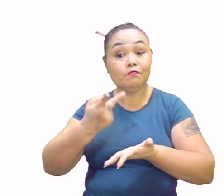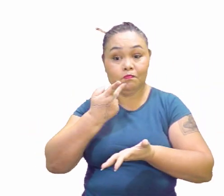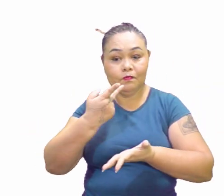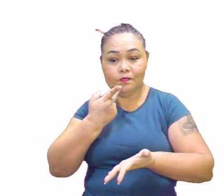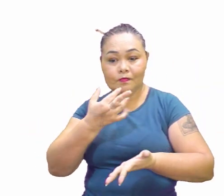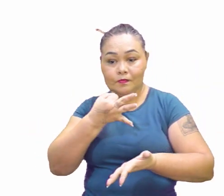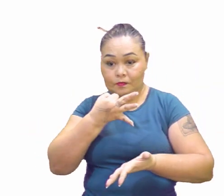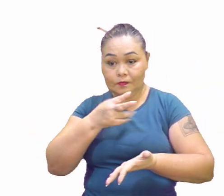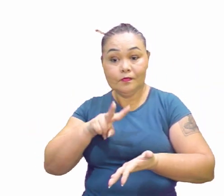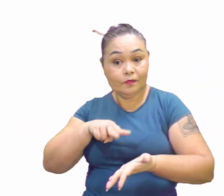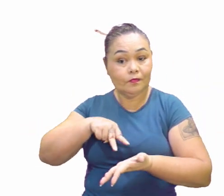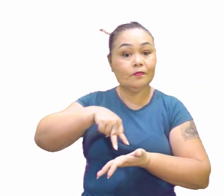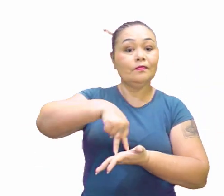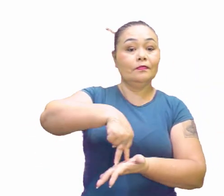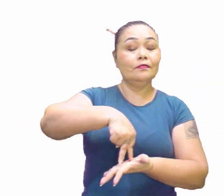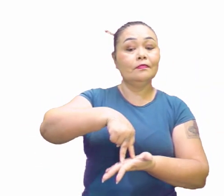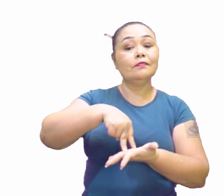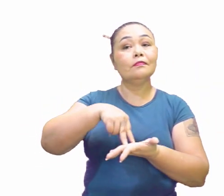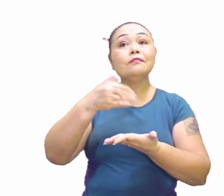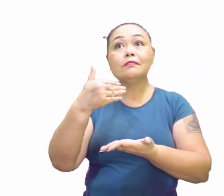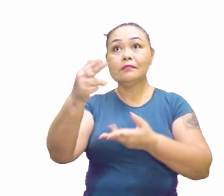posicionamento diante da temática.